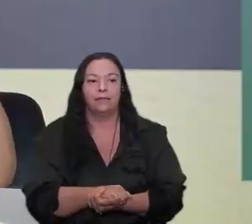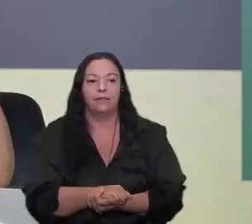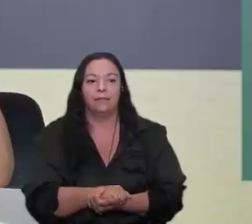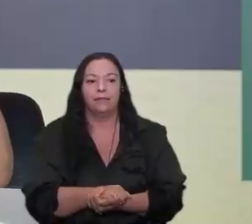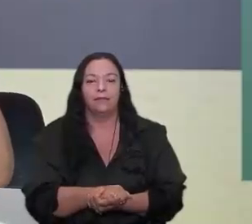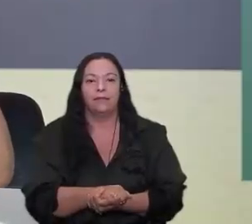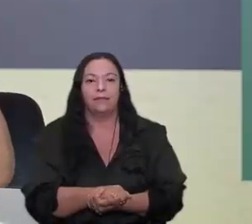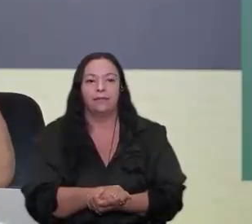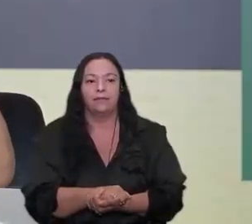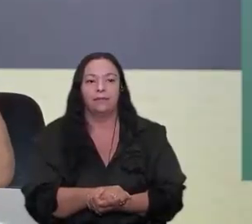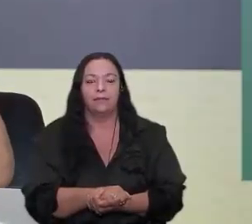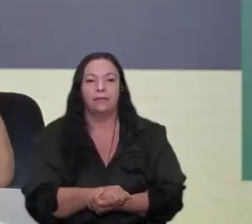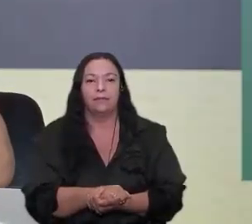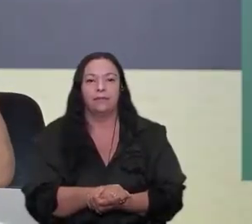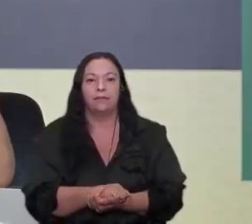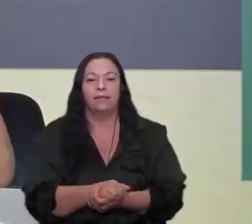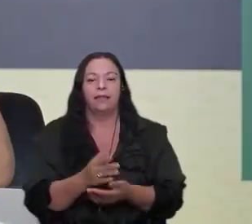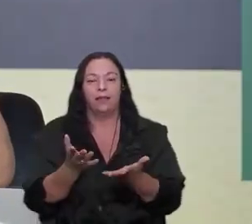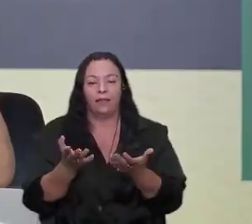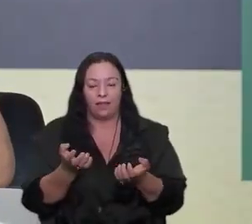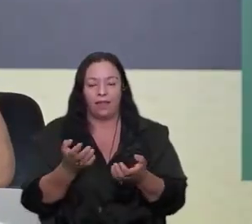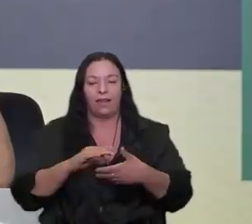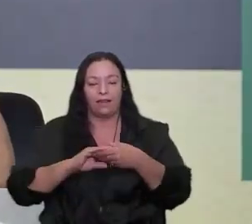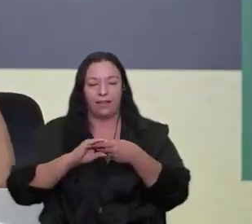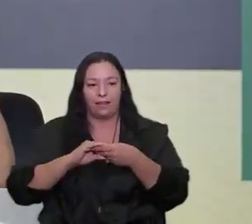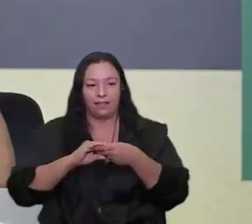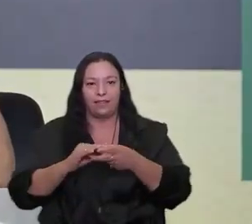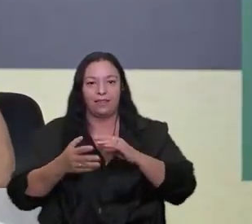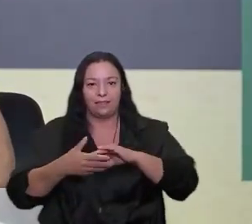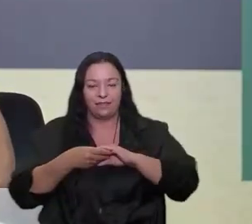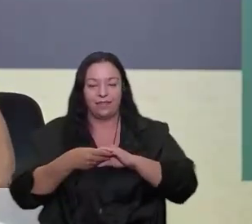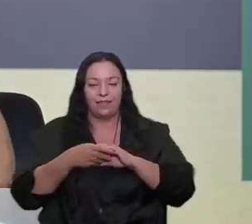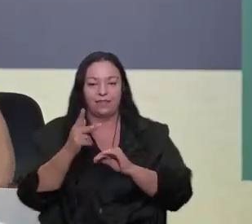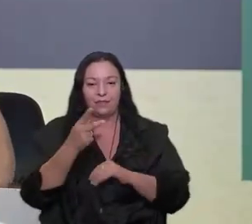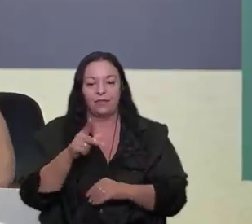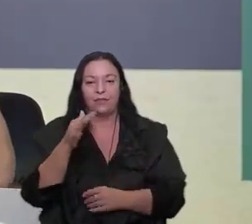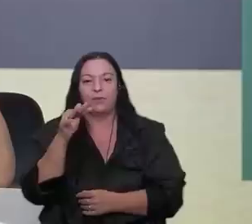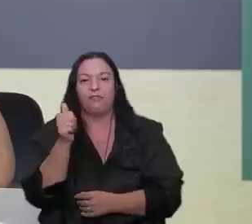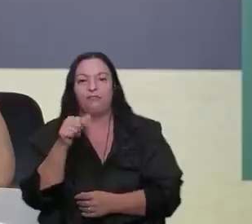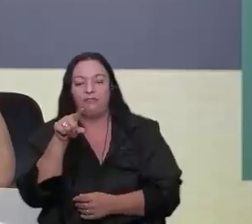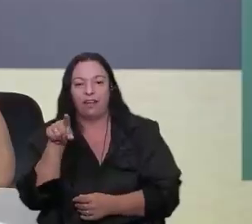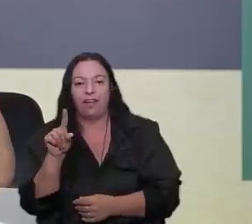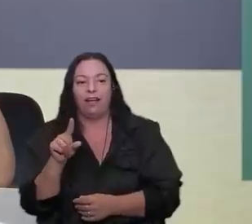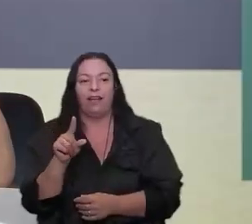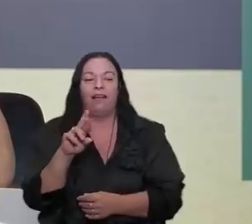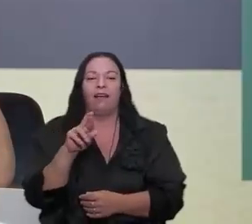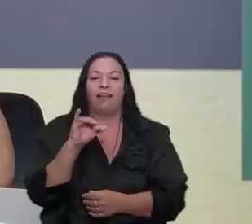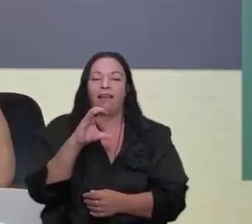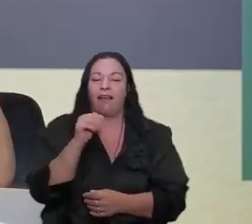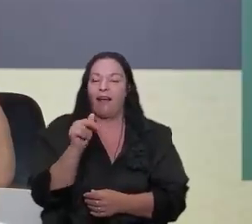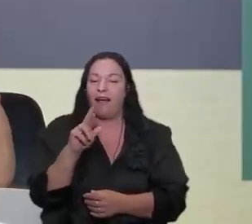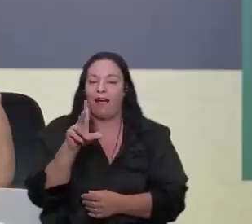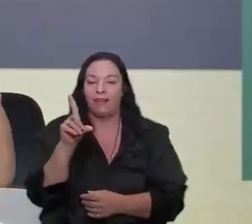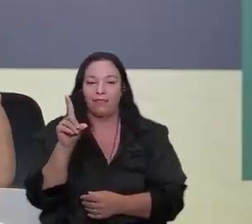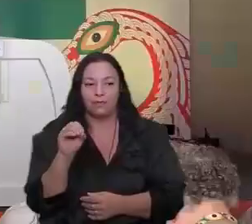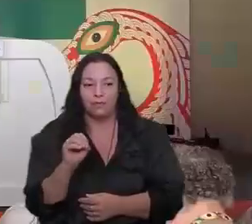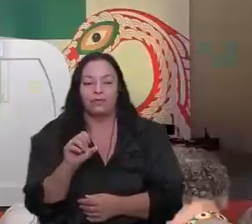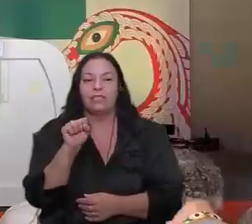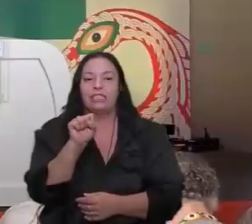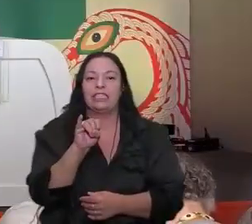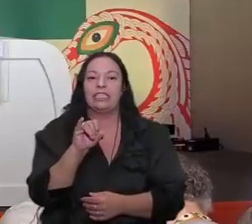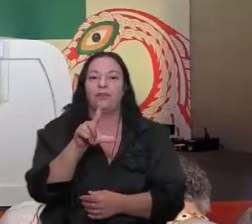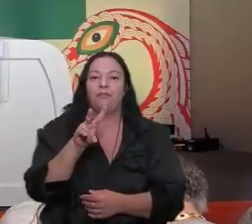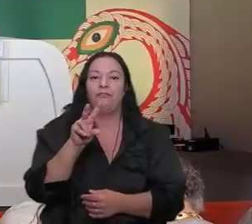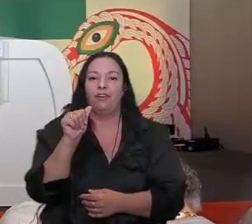vídeo. Diferentes mulheres e homens que sempre trajam camisa preta. Eles traduzem simultaneamente tudo o que é falado.